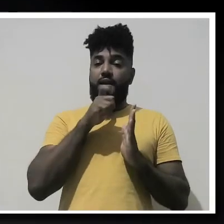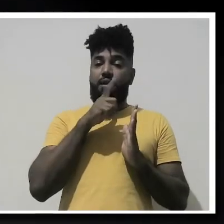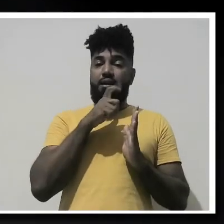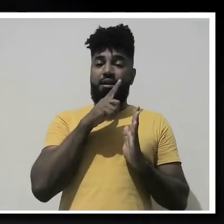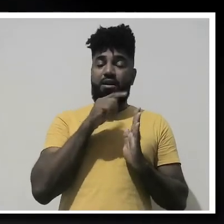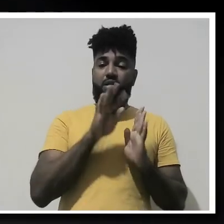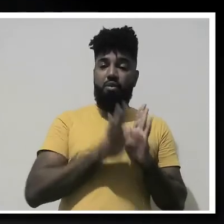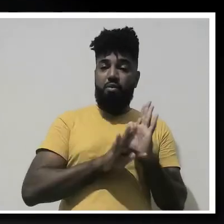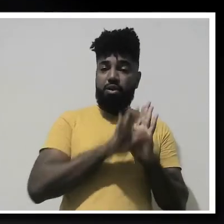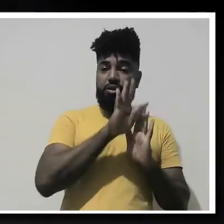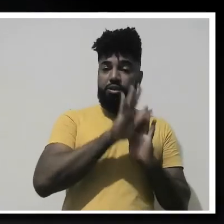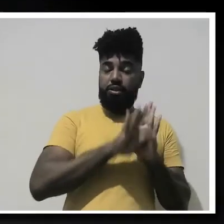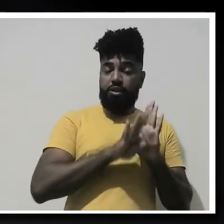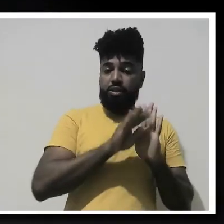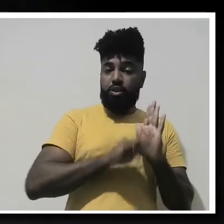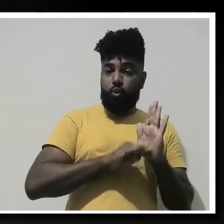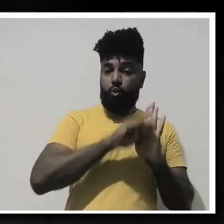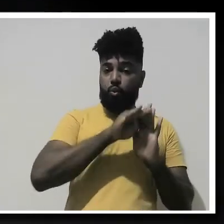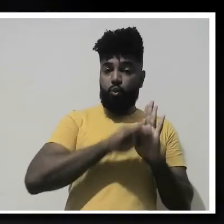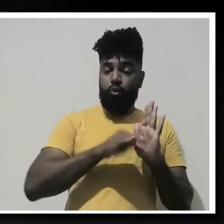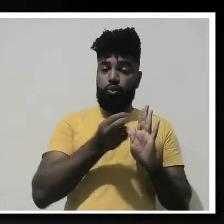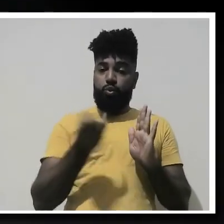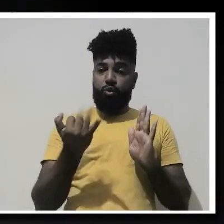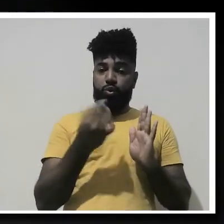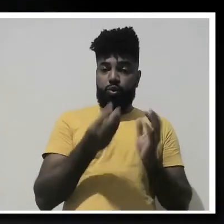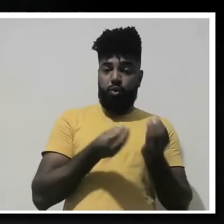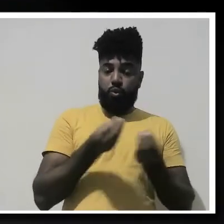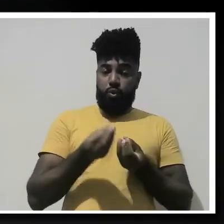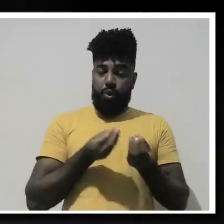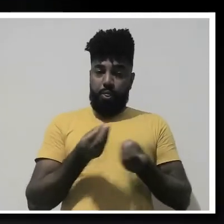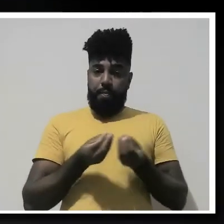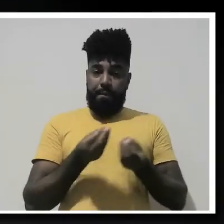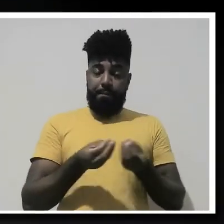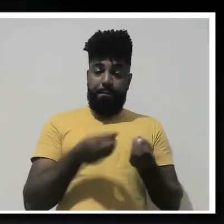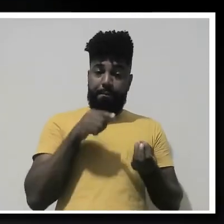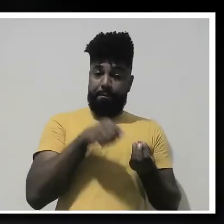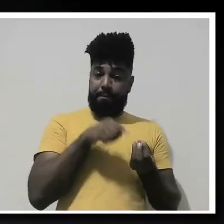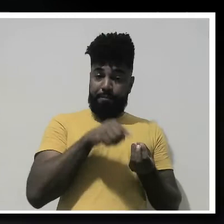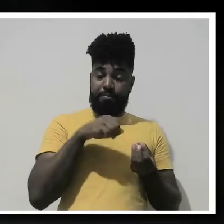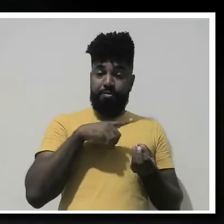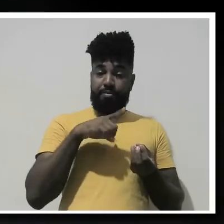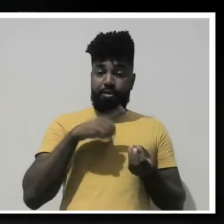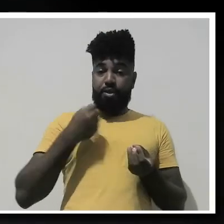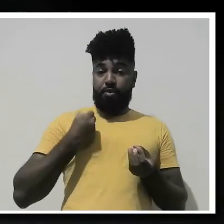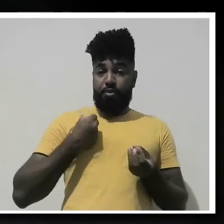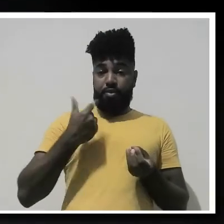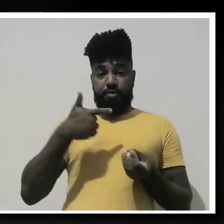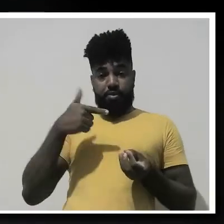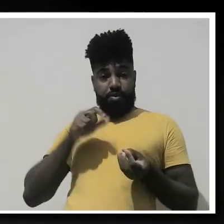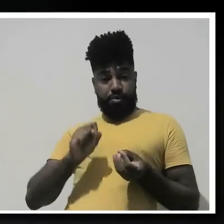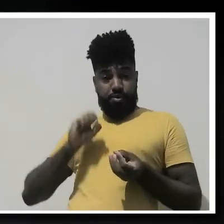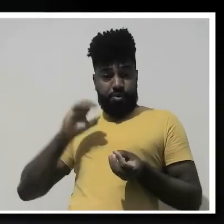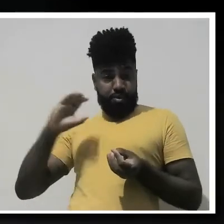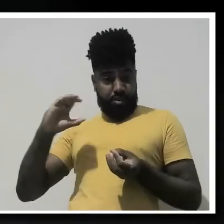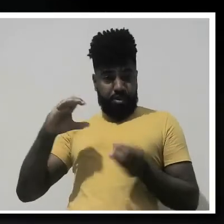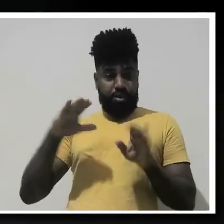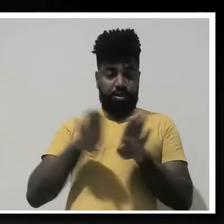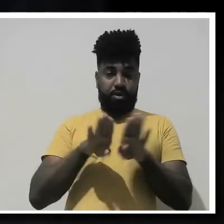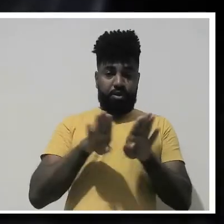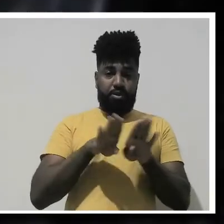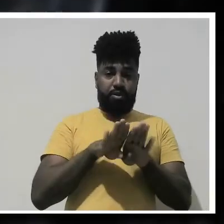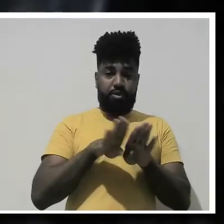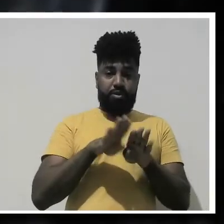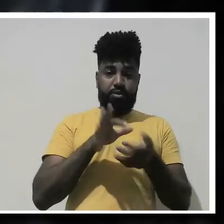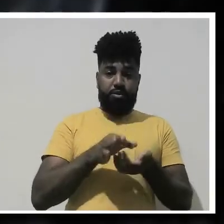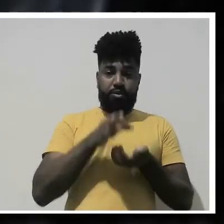a temperatura da água ou até das soluções que você vai analisar. E todas desse vídeo aqui, elas estavam a 28 graus Celsius. E